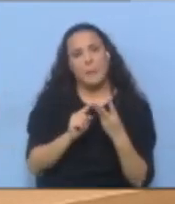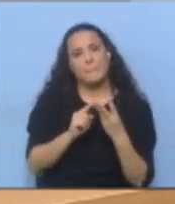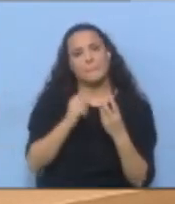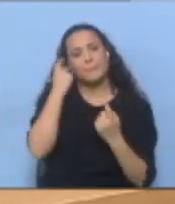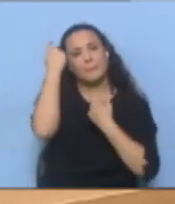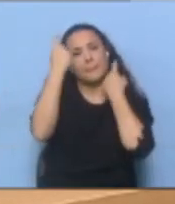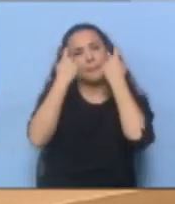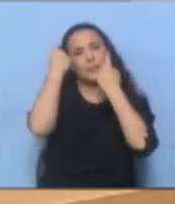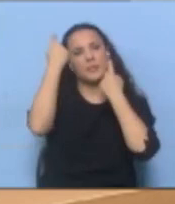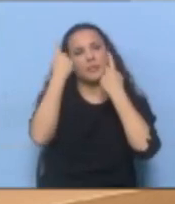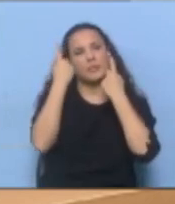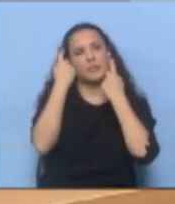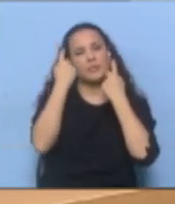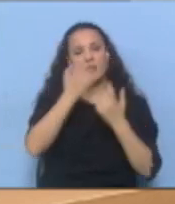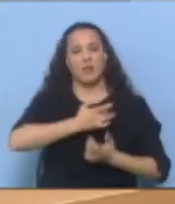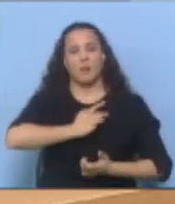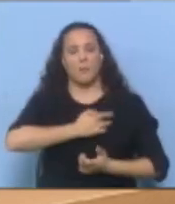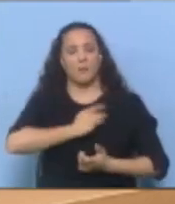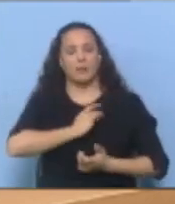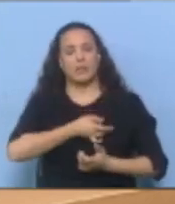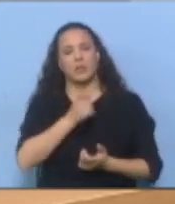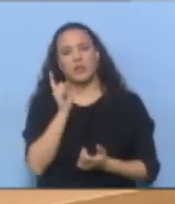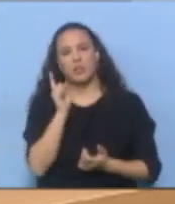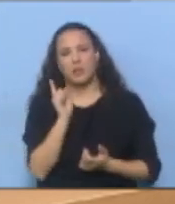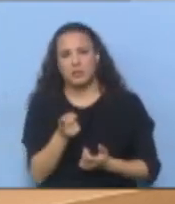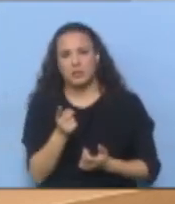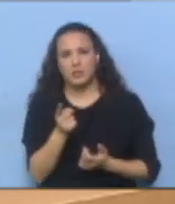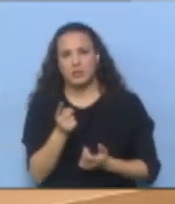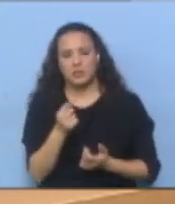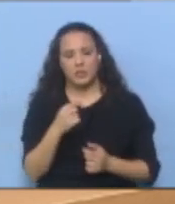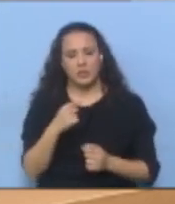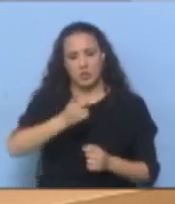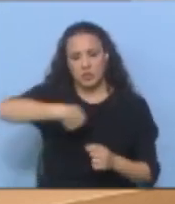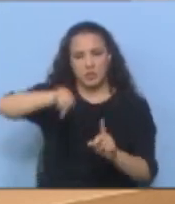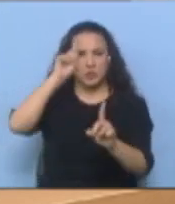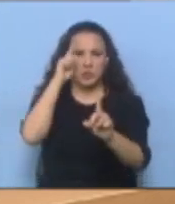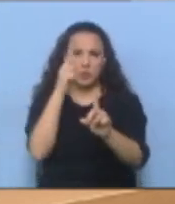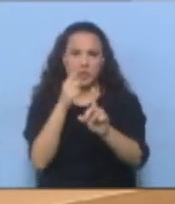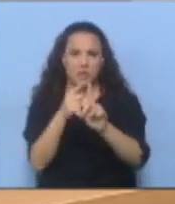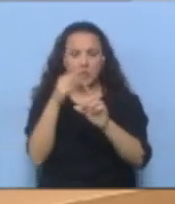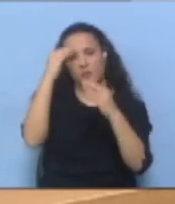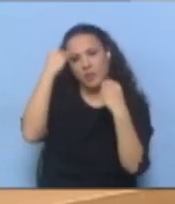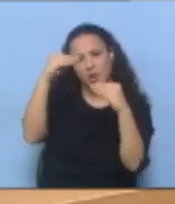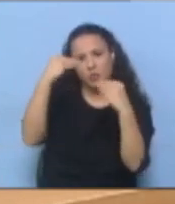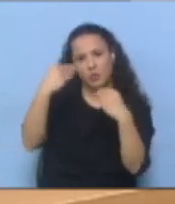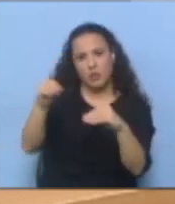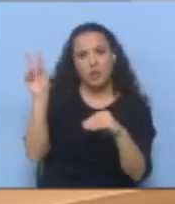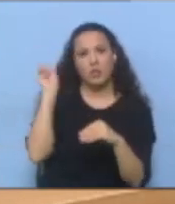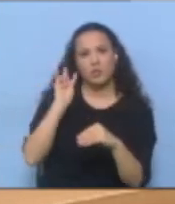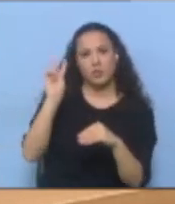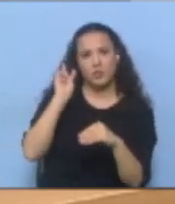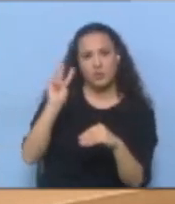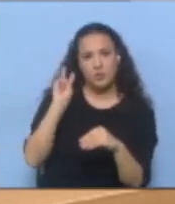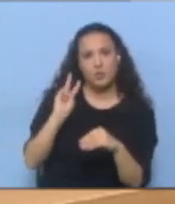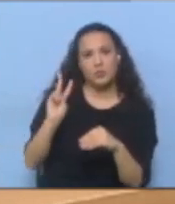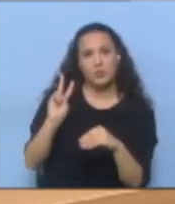da paixão, não é? Portanto, a nossa missão é um bocadinho isso, da educação para os valores, de chamar a atenção da dimensão